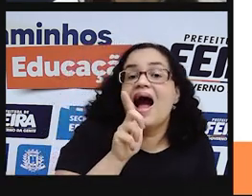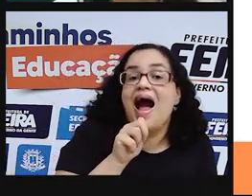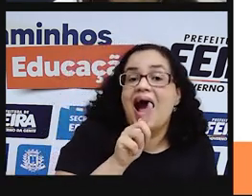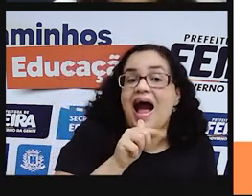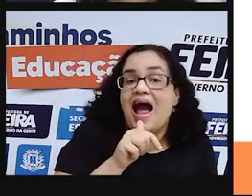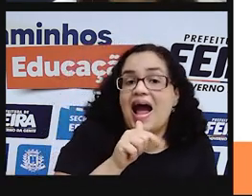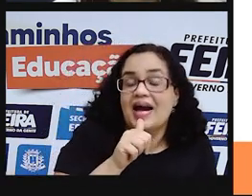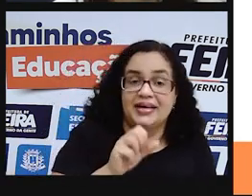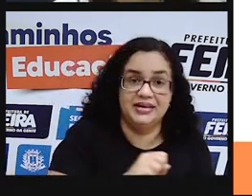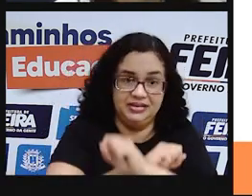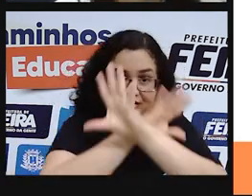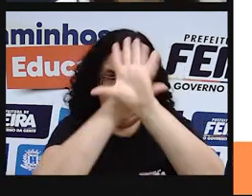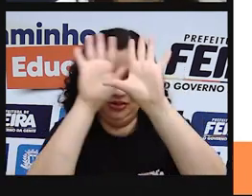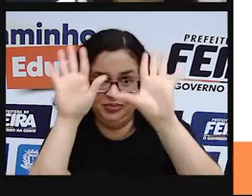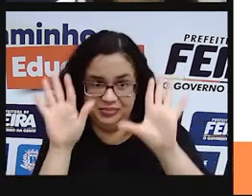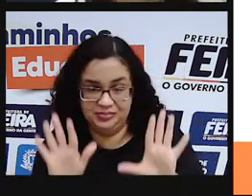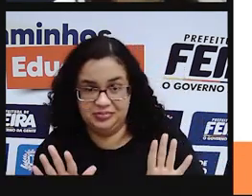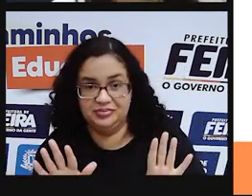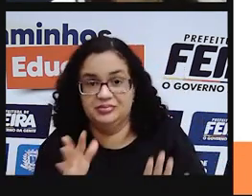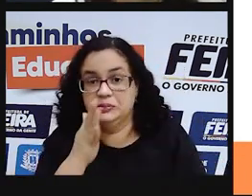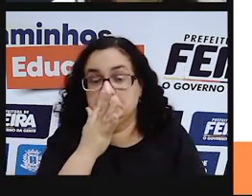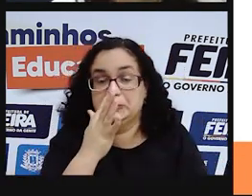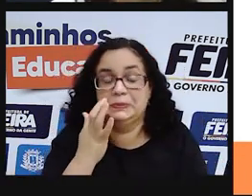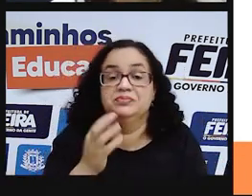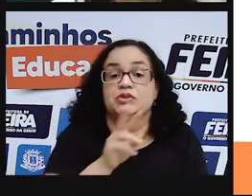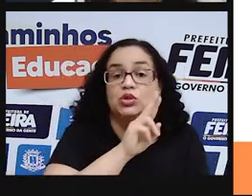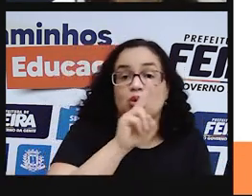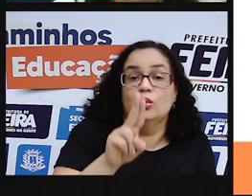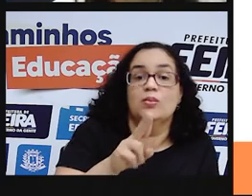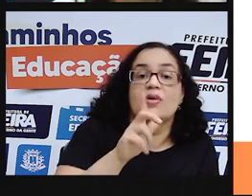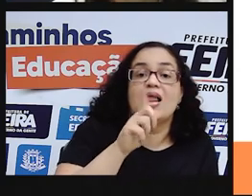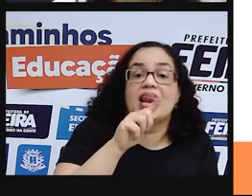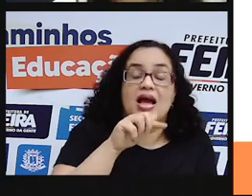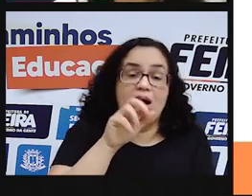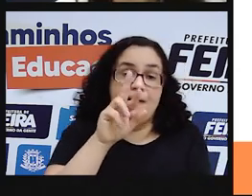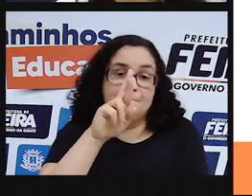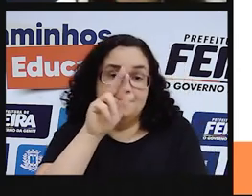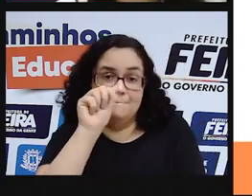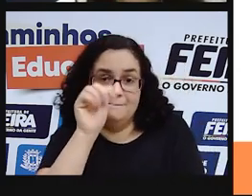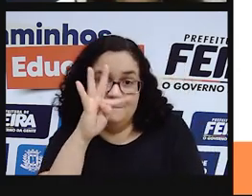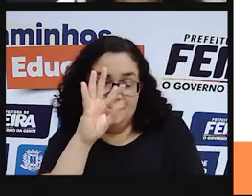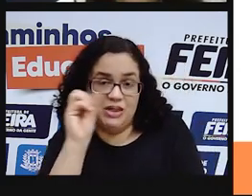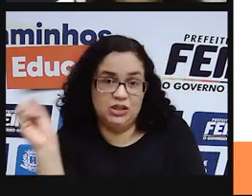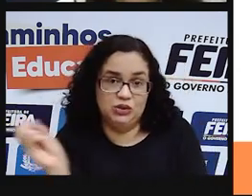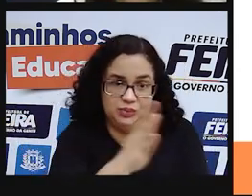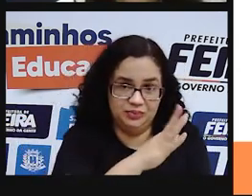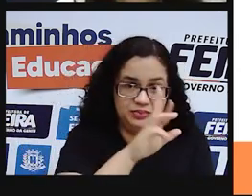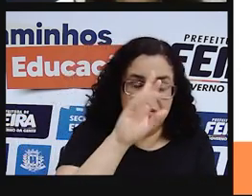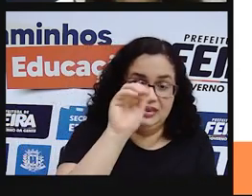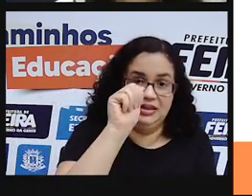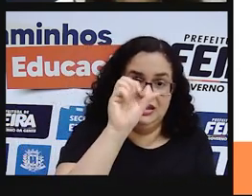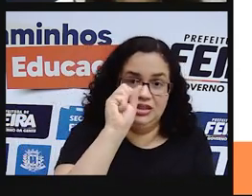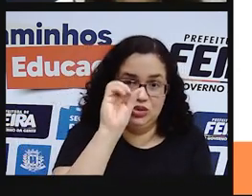era Rasa e Clara então por isso passou a se chamar Lagoa do prato raso